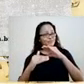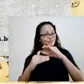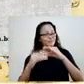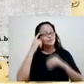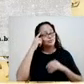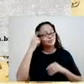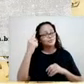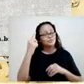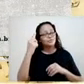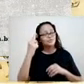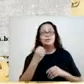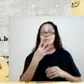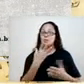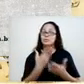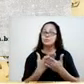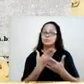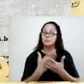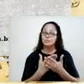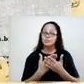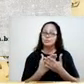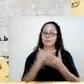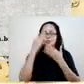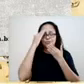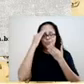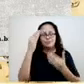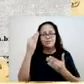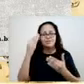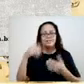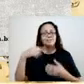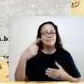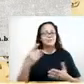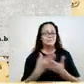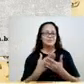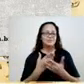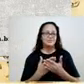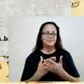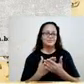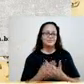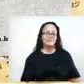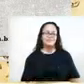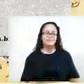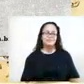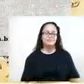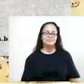tenham dúvidas. Bons estudos, muito obrigado e até a próxima aula.